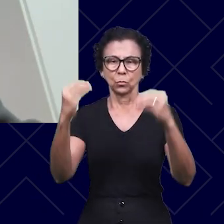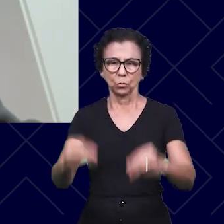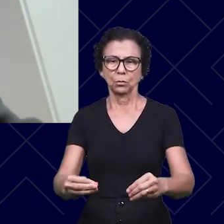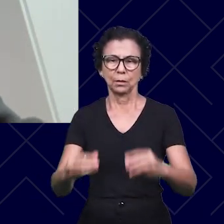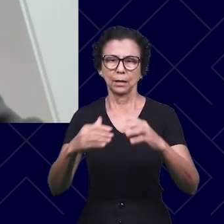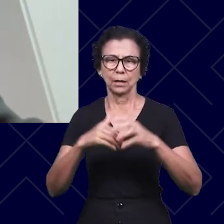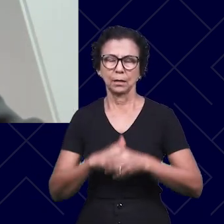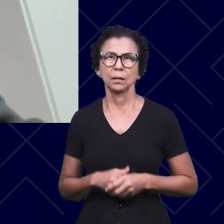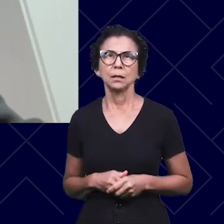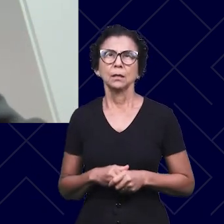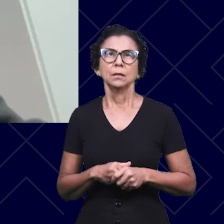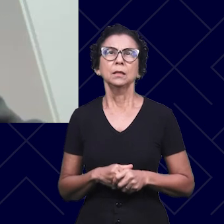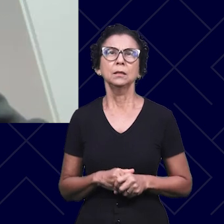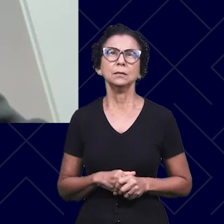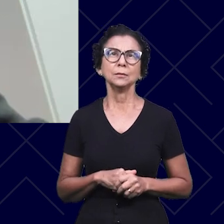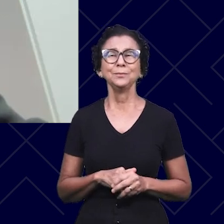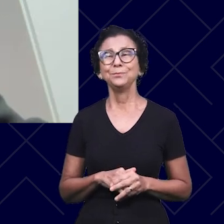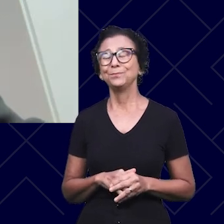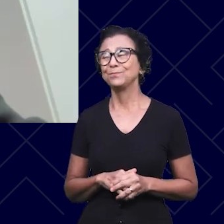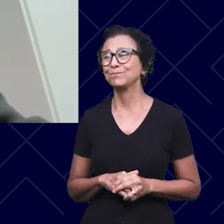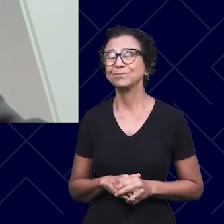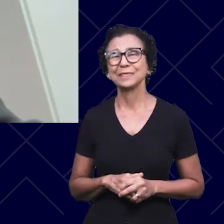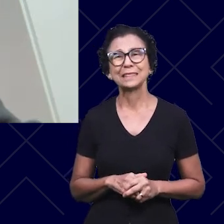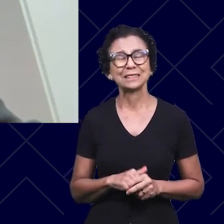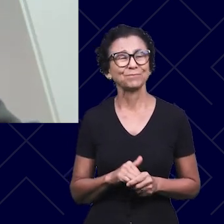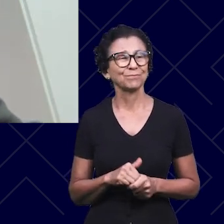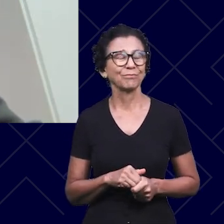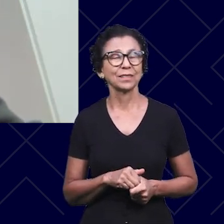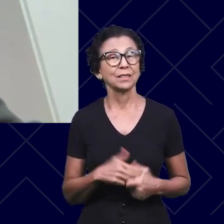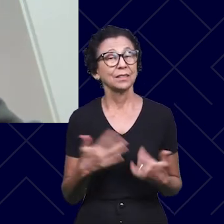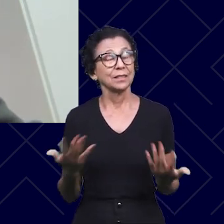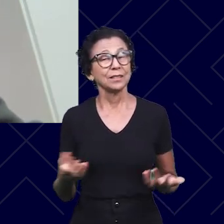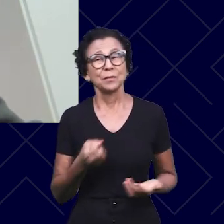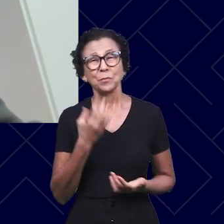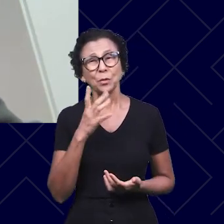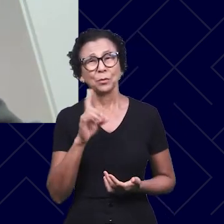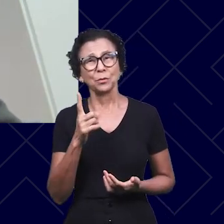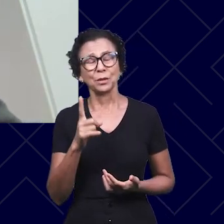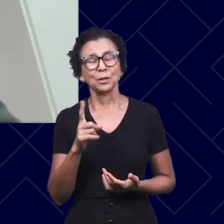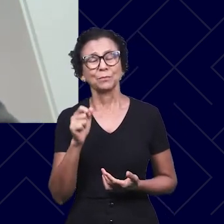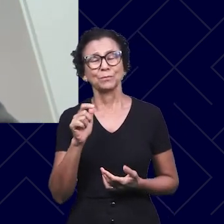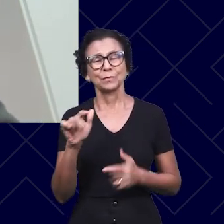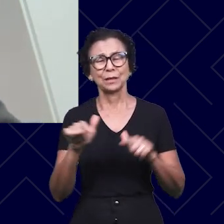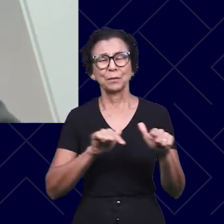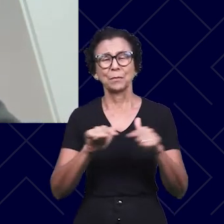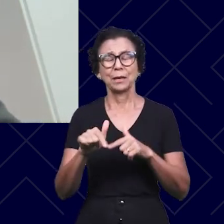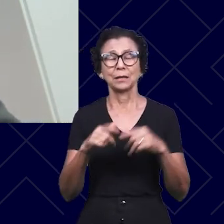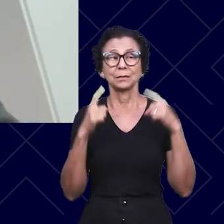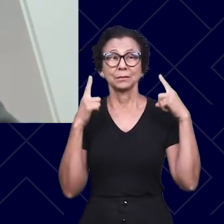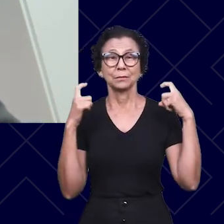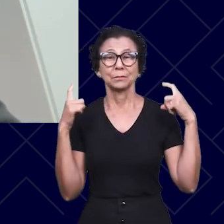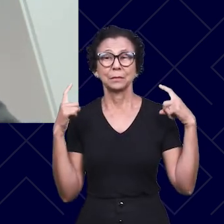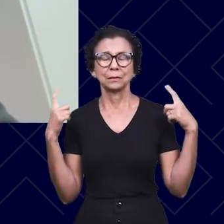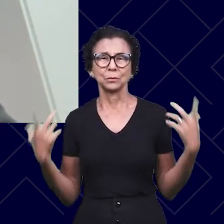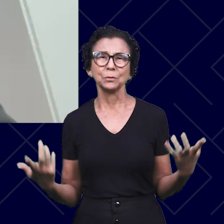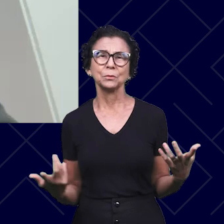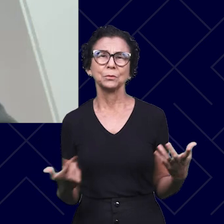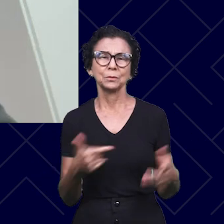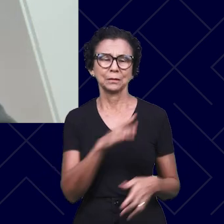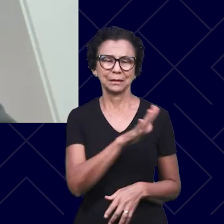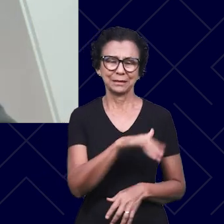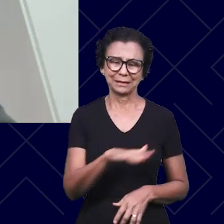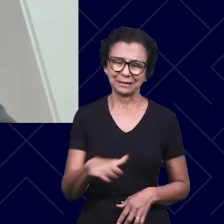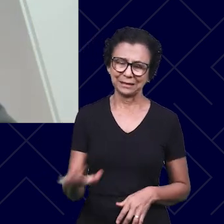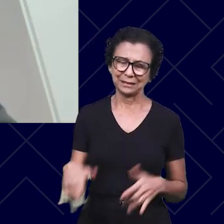Só que eu tinha uma necessidade, porque não era um ambiente muito propício para o trabalho que eu ia desenvolver, né? O barulho, o passeio